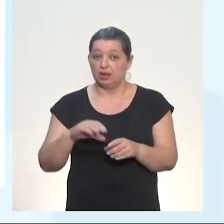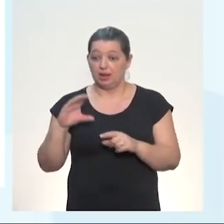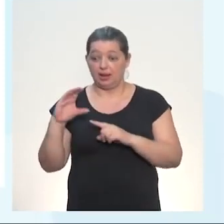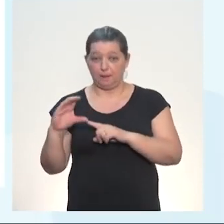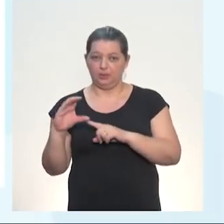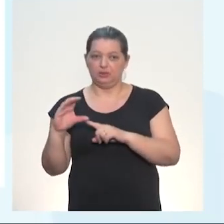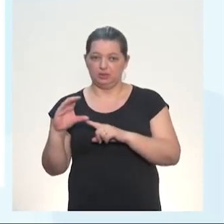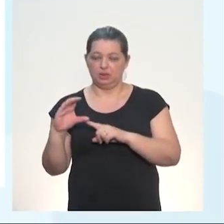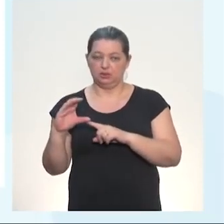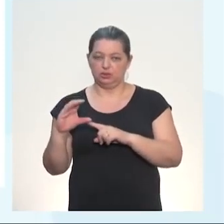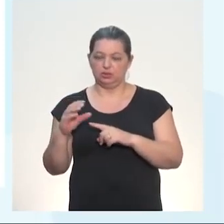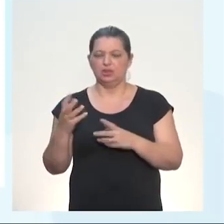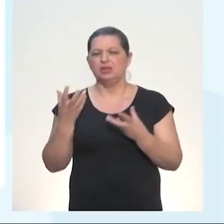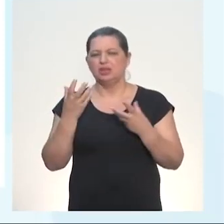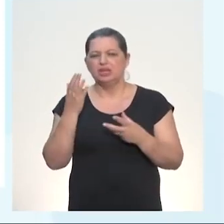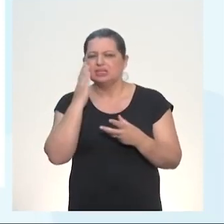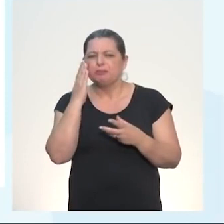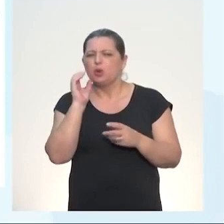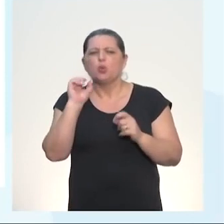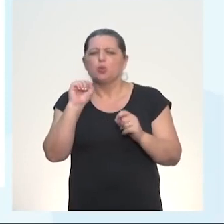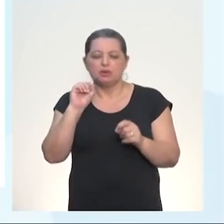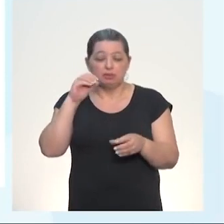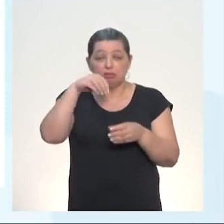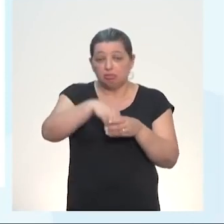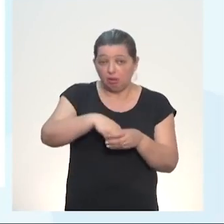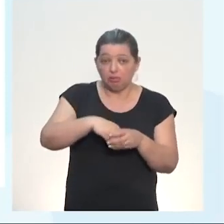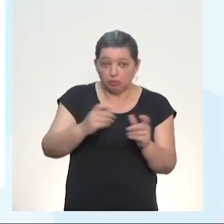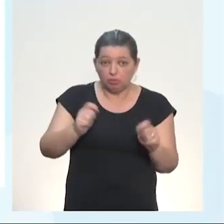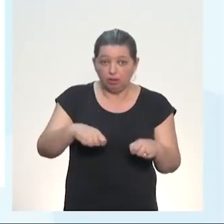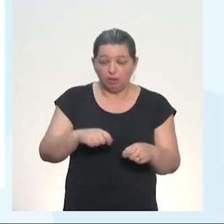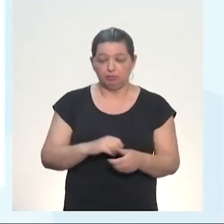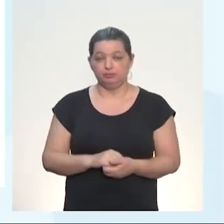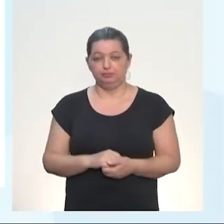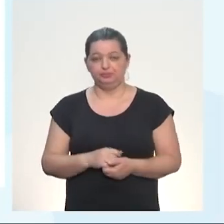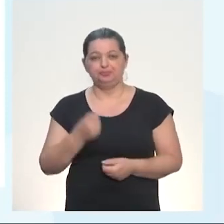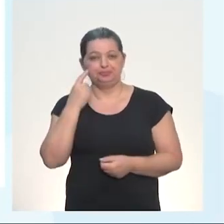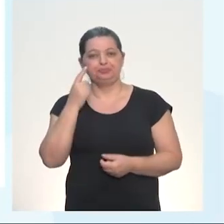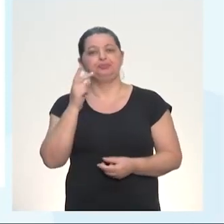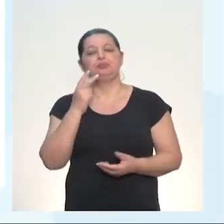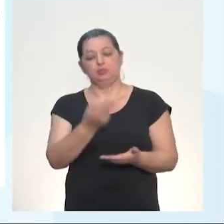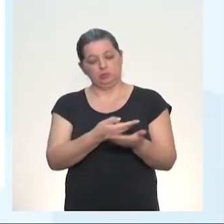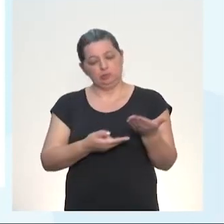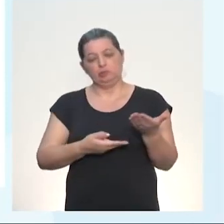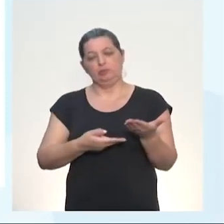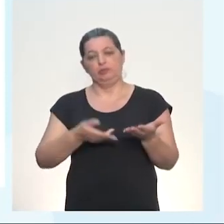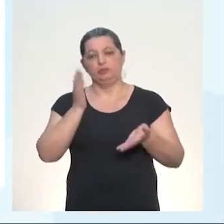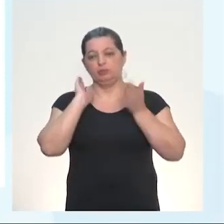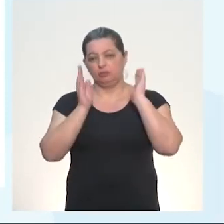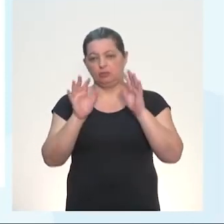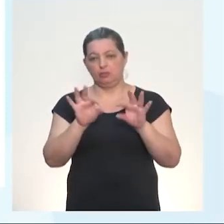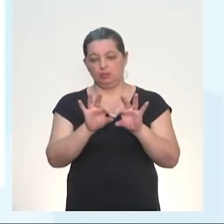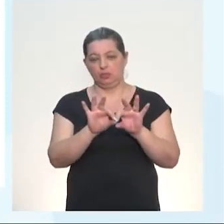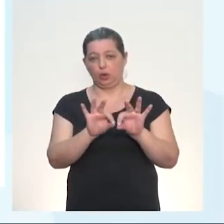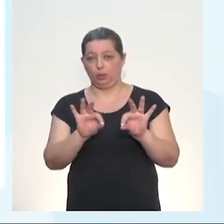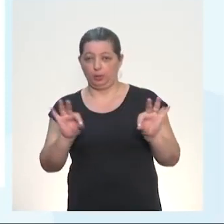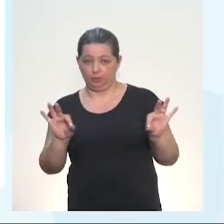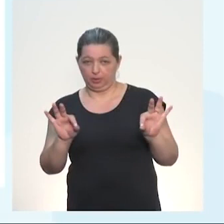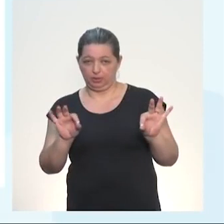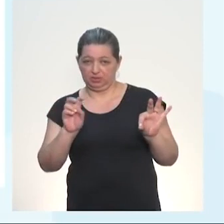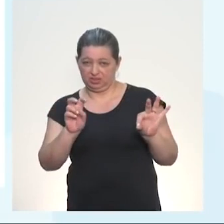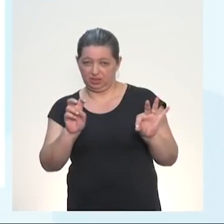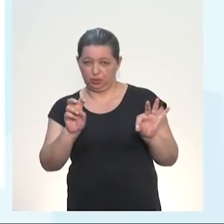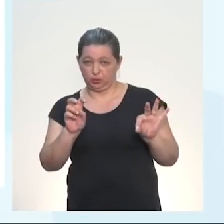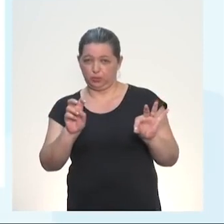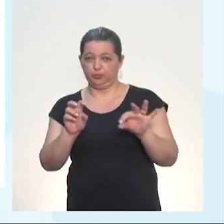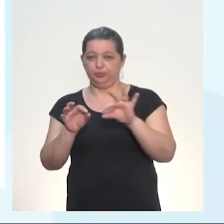porque eu quero saber o que cabe dentro do caminhão, tá bom? Então, a gente tem um desenho de um caminhão e tem lá como comprimento 5 metros, como